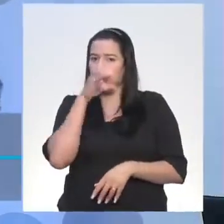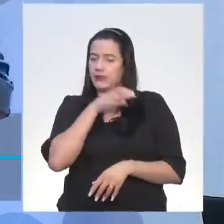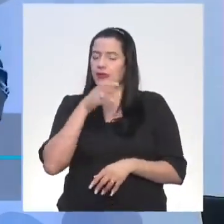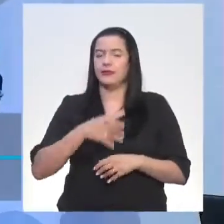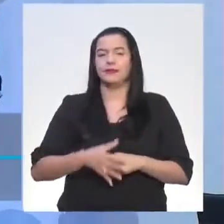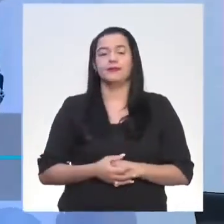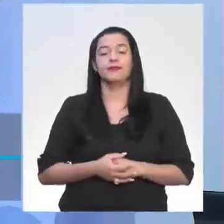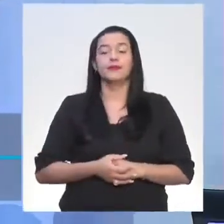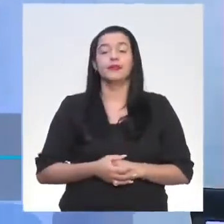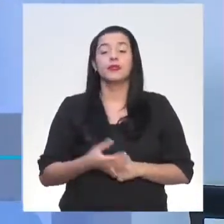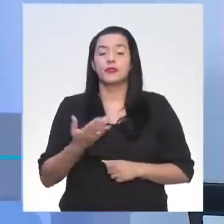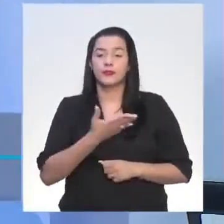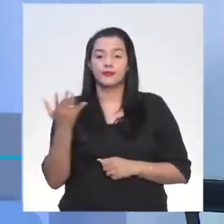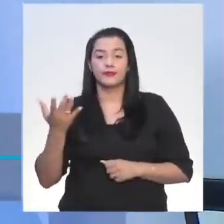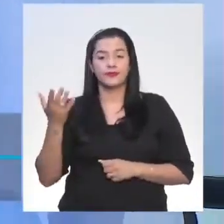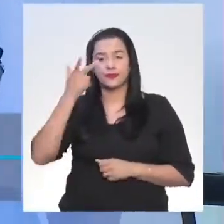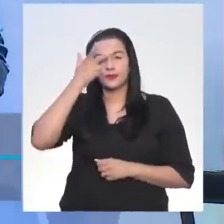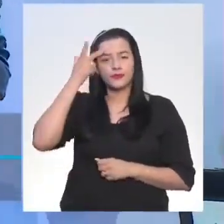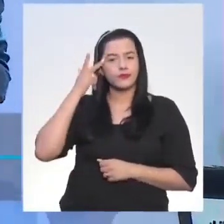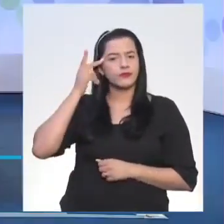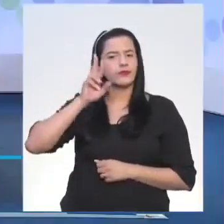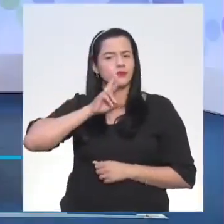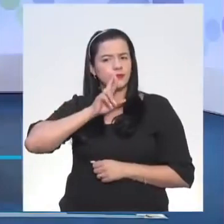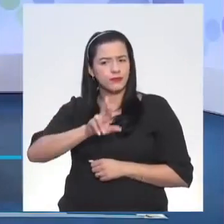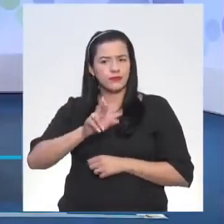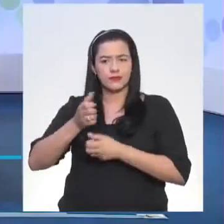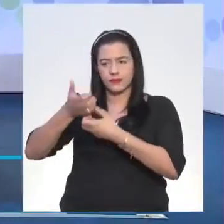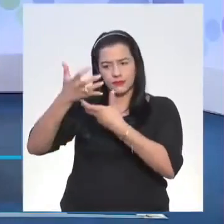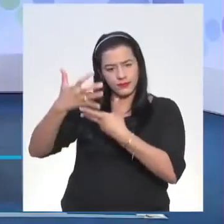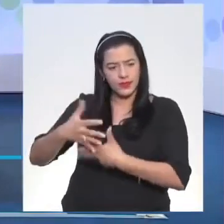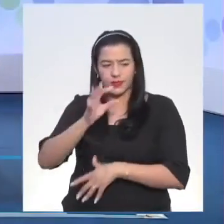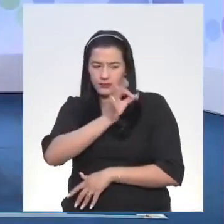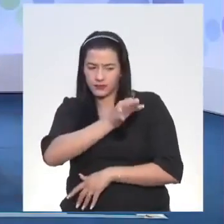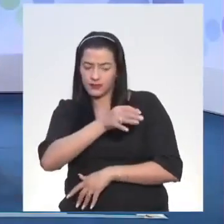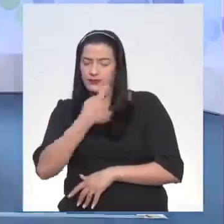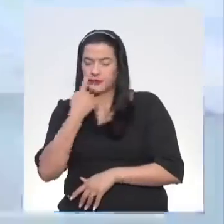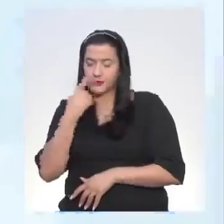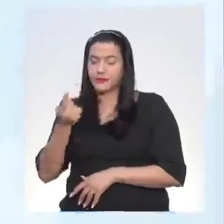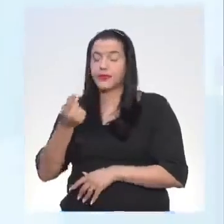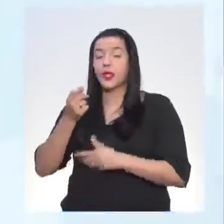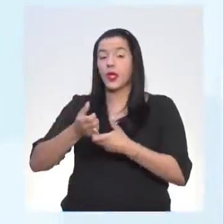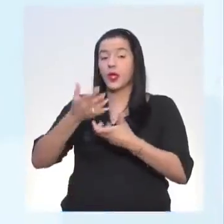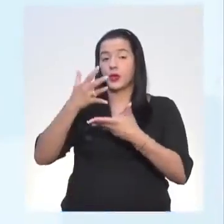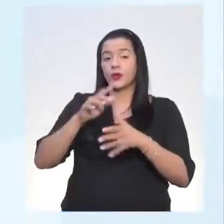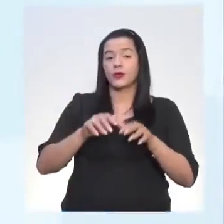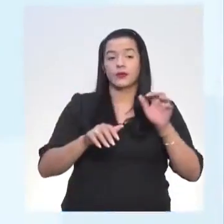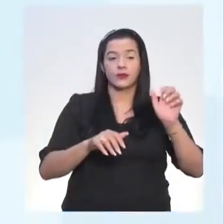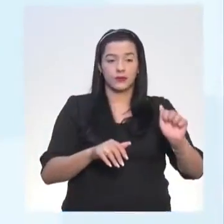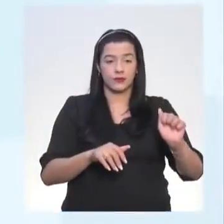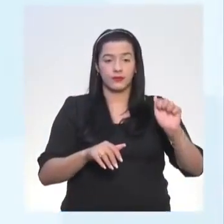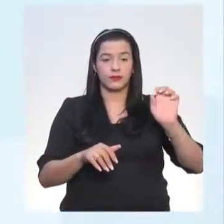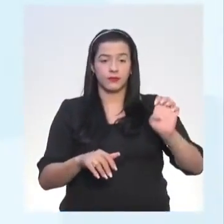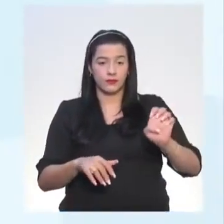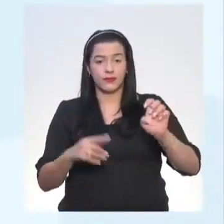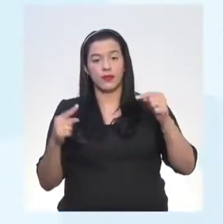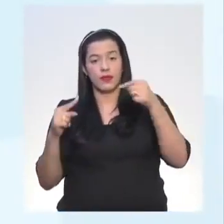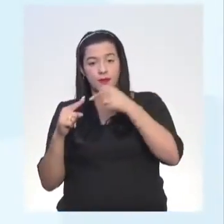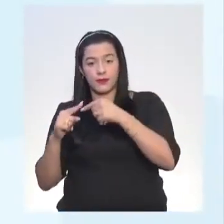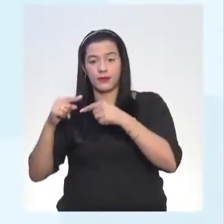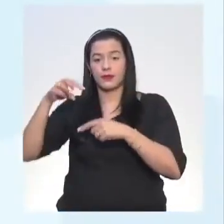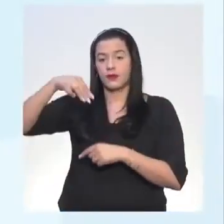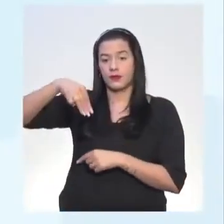Bom, o pessoal respondeu certinho, viu, Vivi? Eles falaram que o lado AE é correspondente ao lado